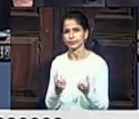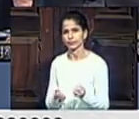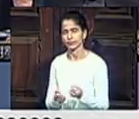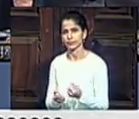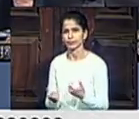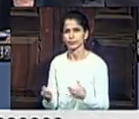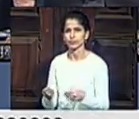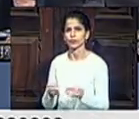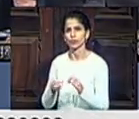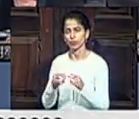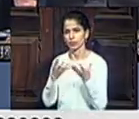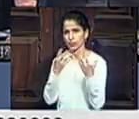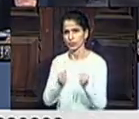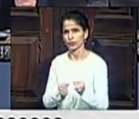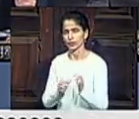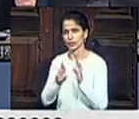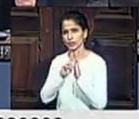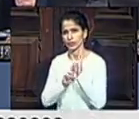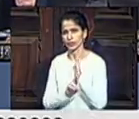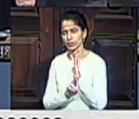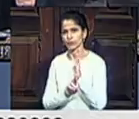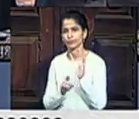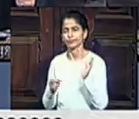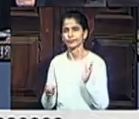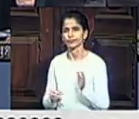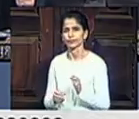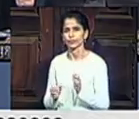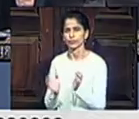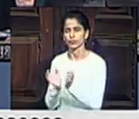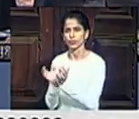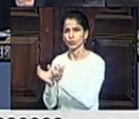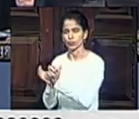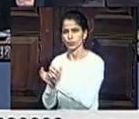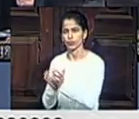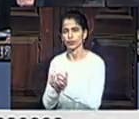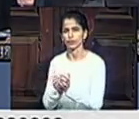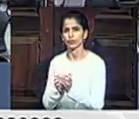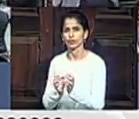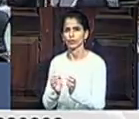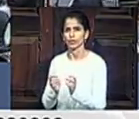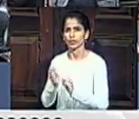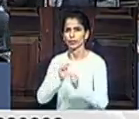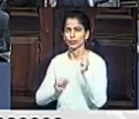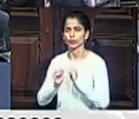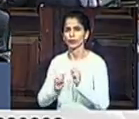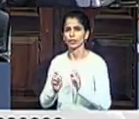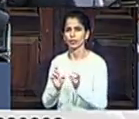do relator. Pela Comissão de Economia e Indústria e Comércio, o deputado Valdec.